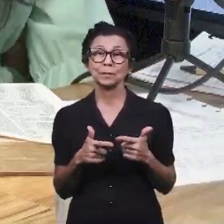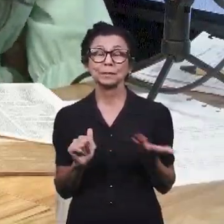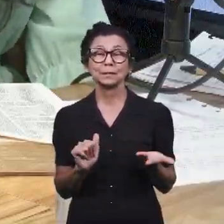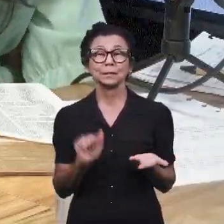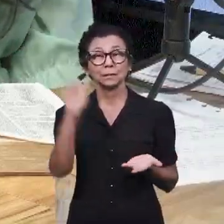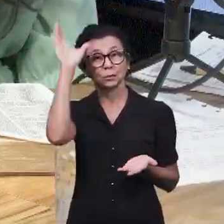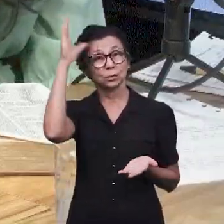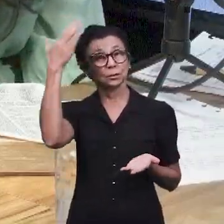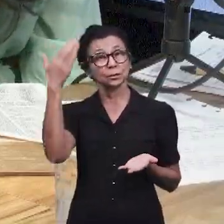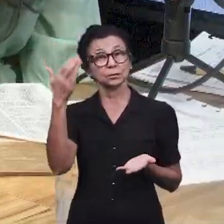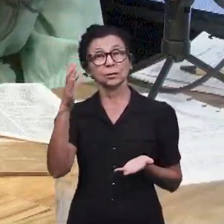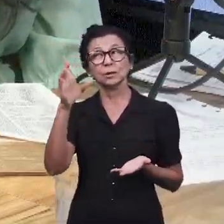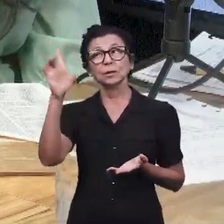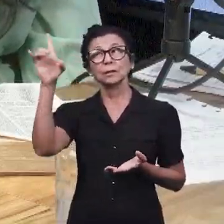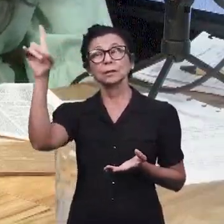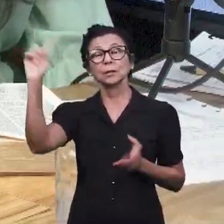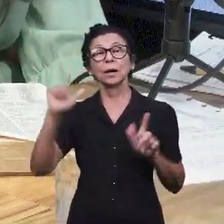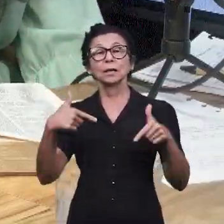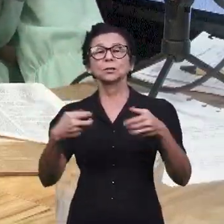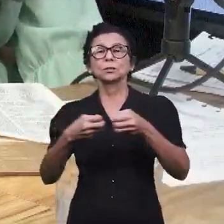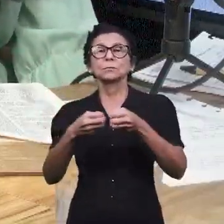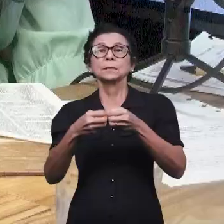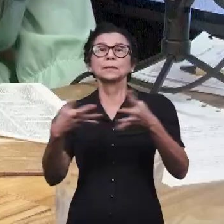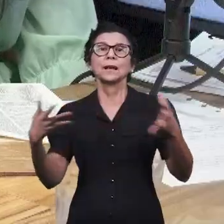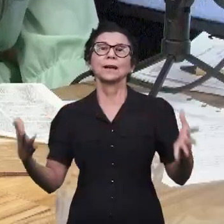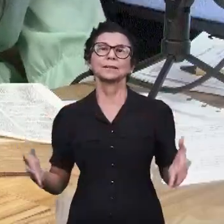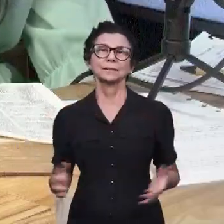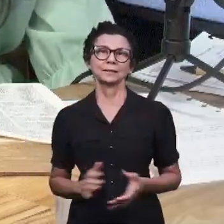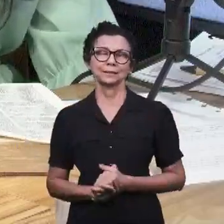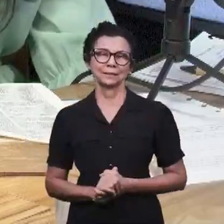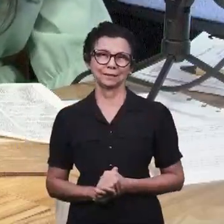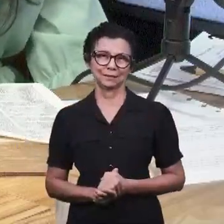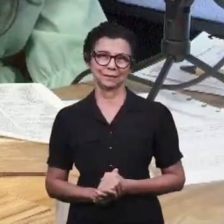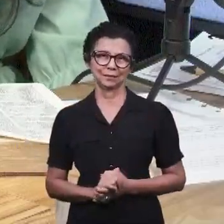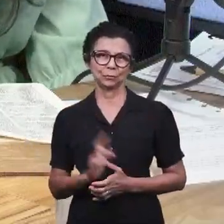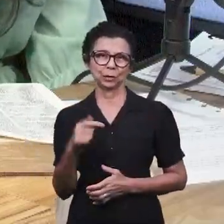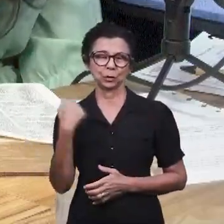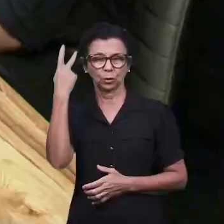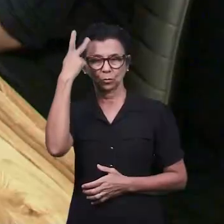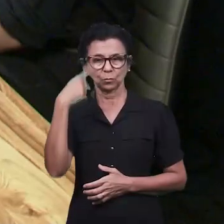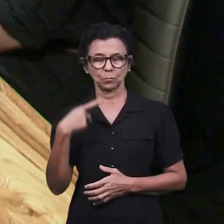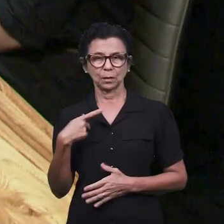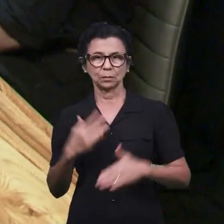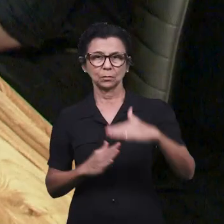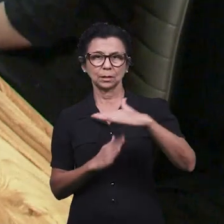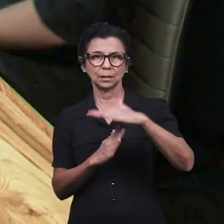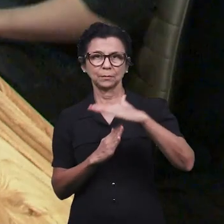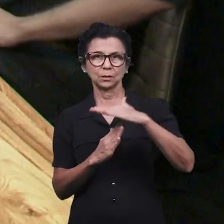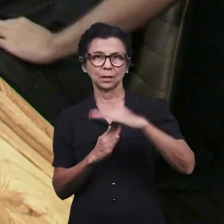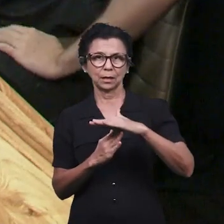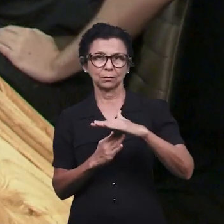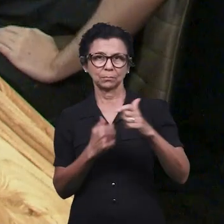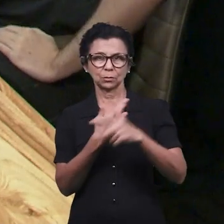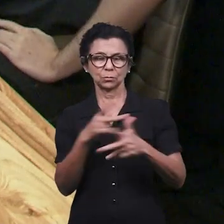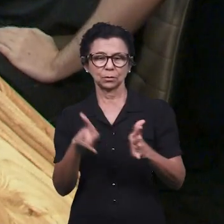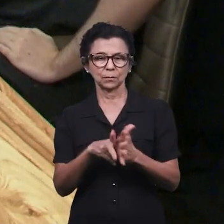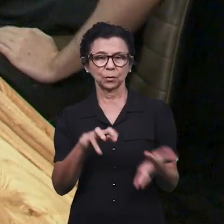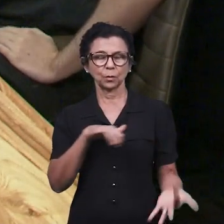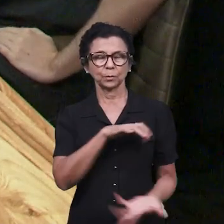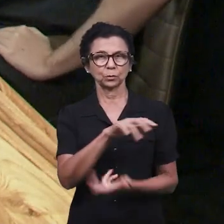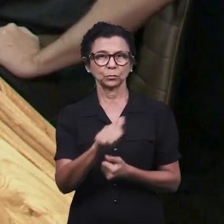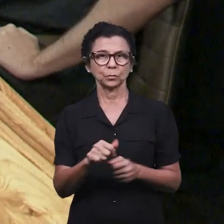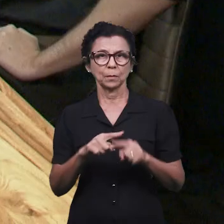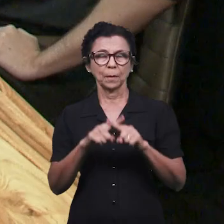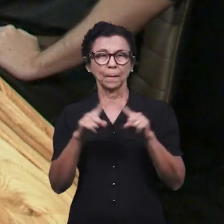né? Nos mostrando que a razão ela é limitada às 4 medidas, mas por meio do Senhor Jesus, nós temos acesso